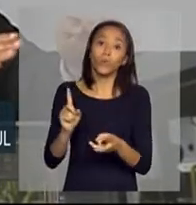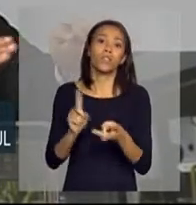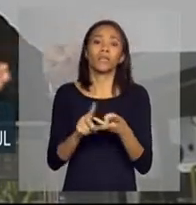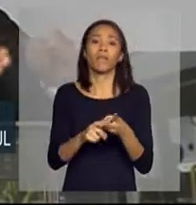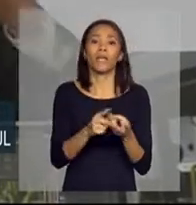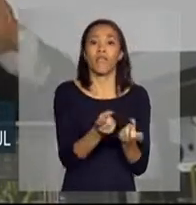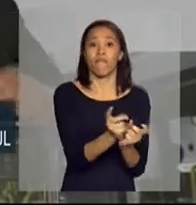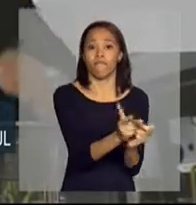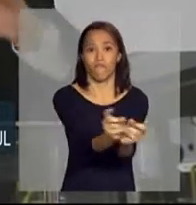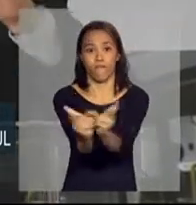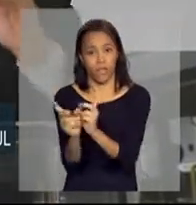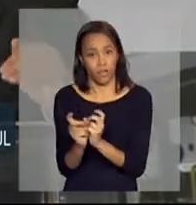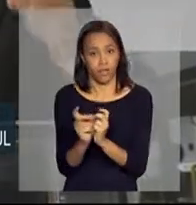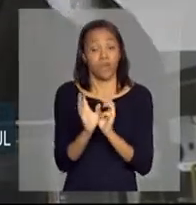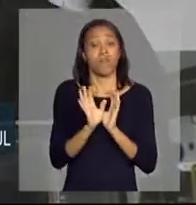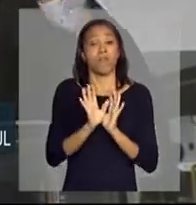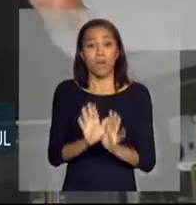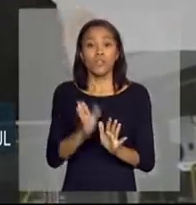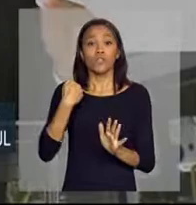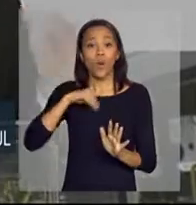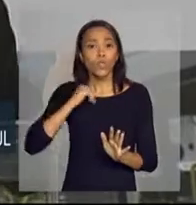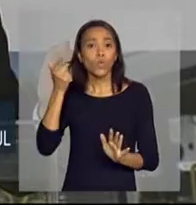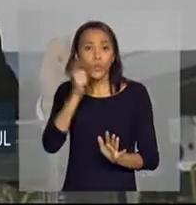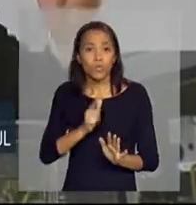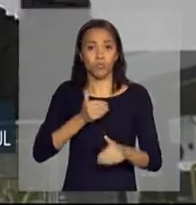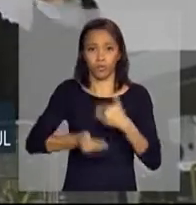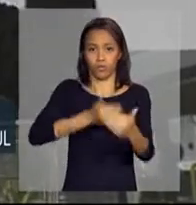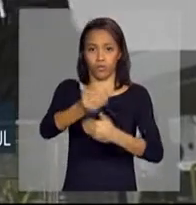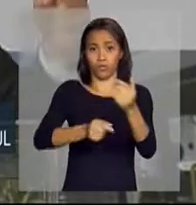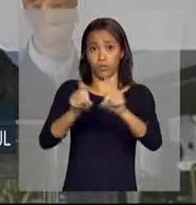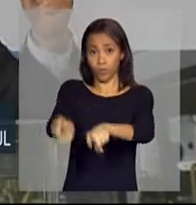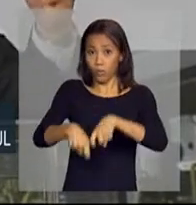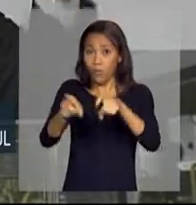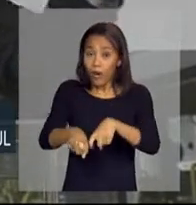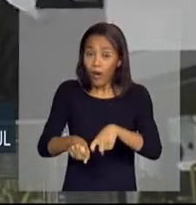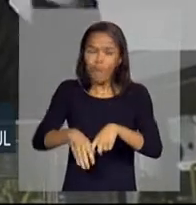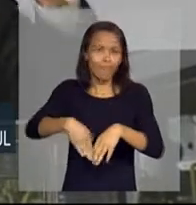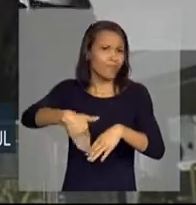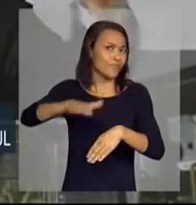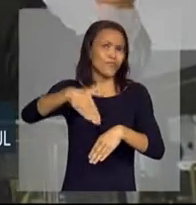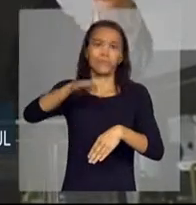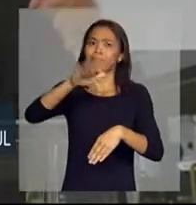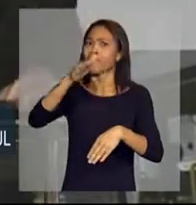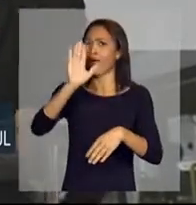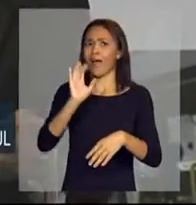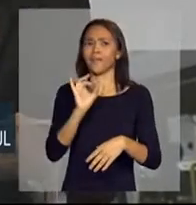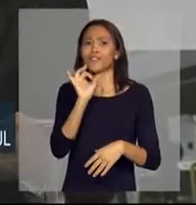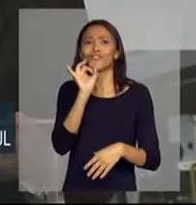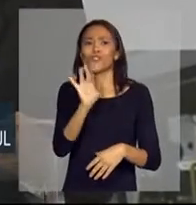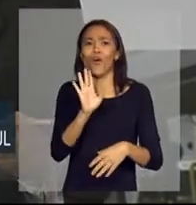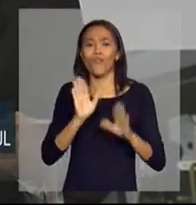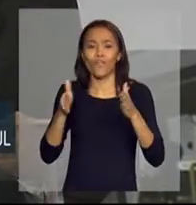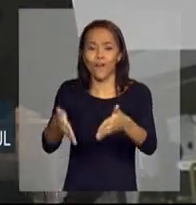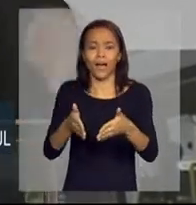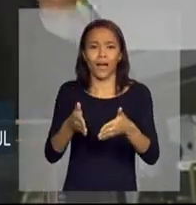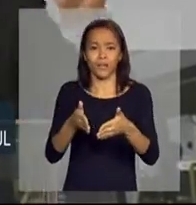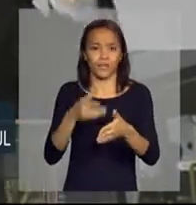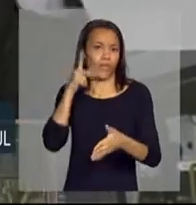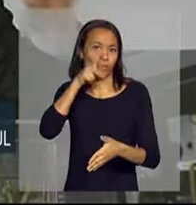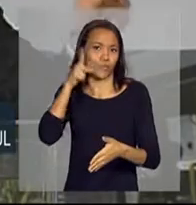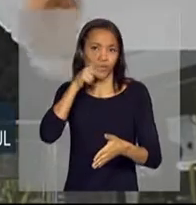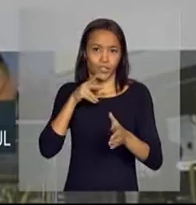existem. Mas nós concebemos o desenvolvimento rural muito mais do que simplesmente através das políticas agrícolas.